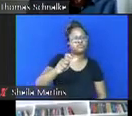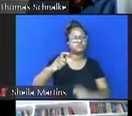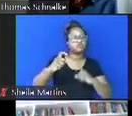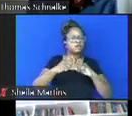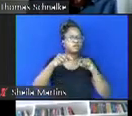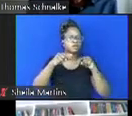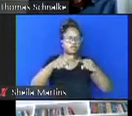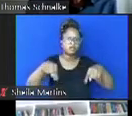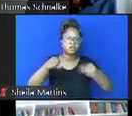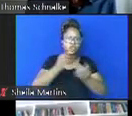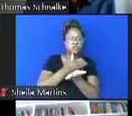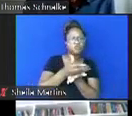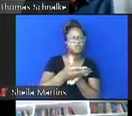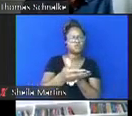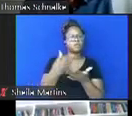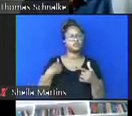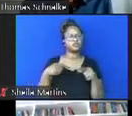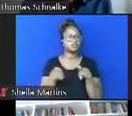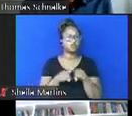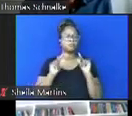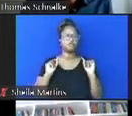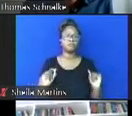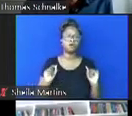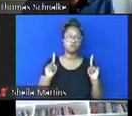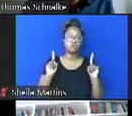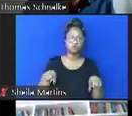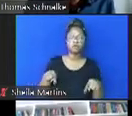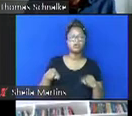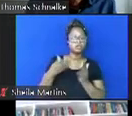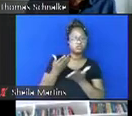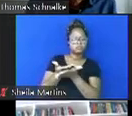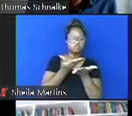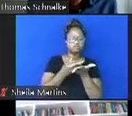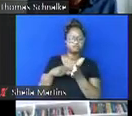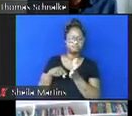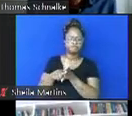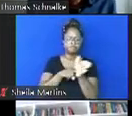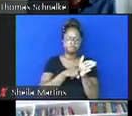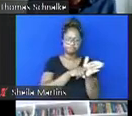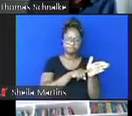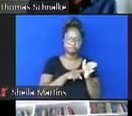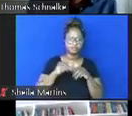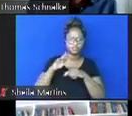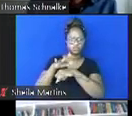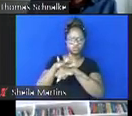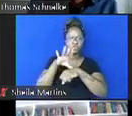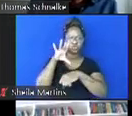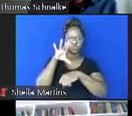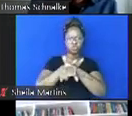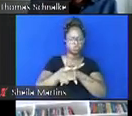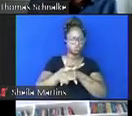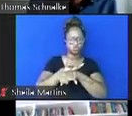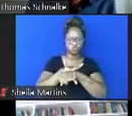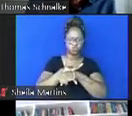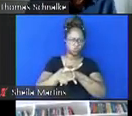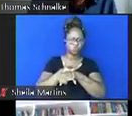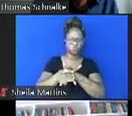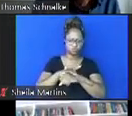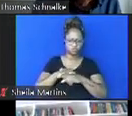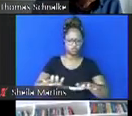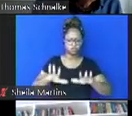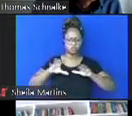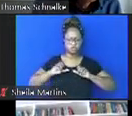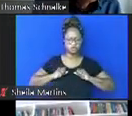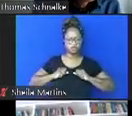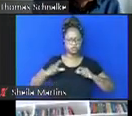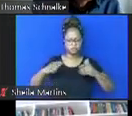o início de o estudo das doenças no corpo humano de forma mais sistemática.